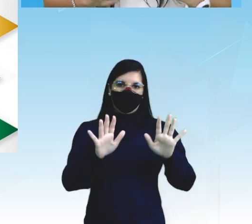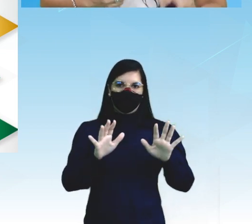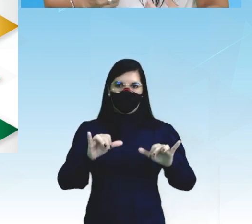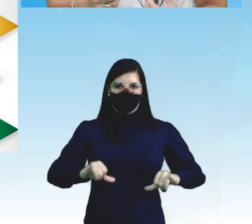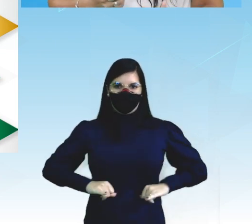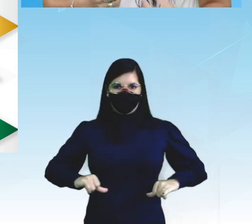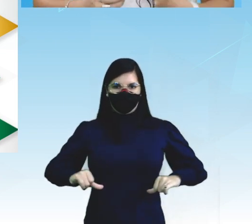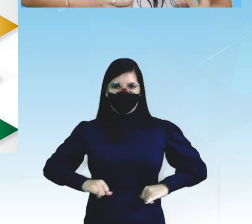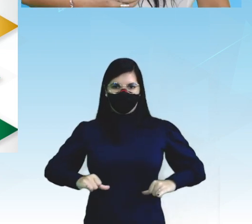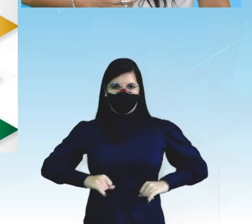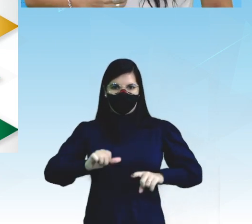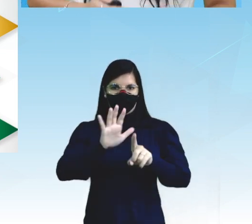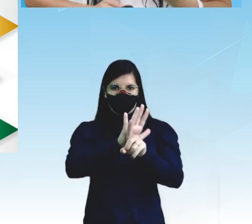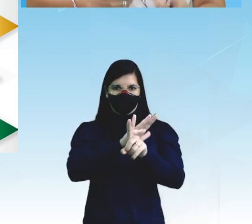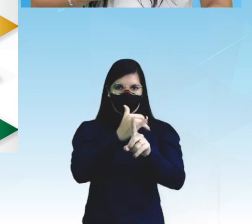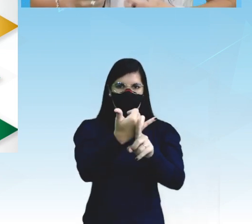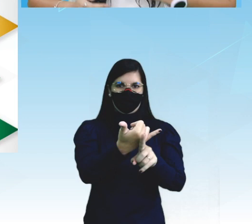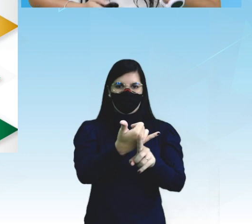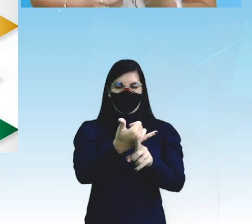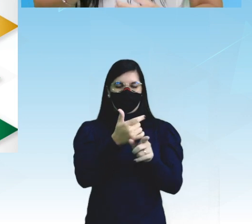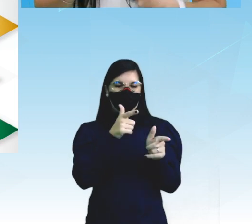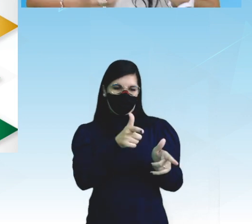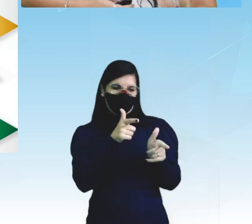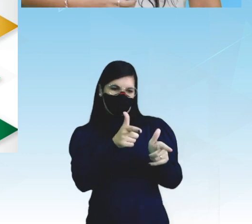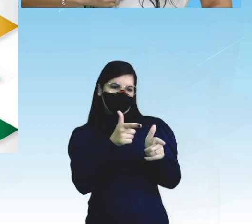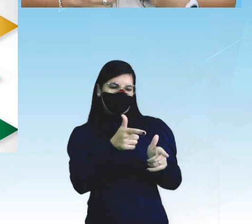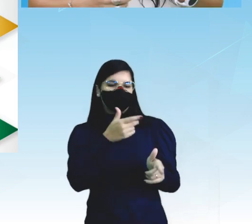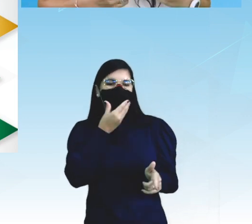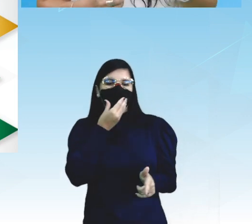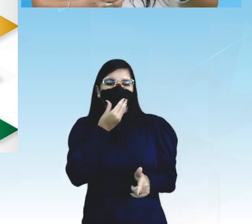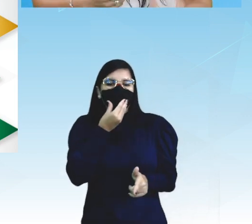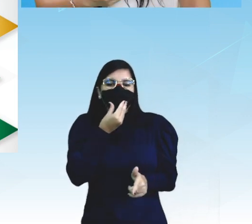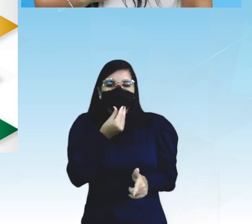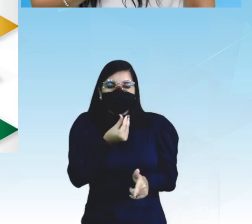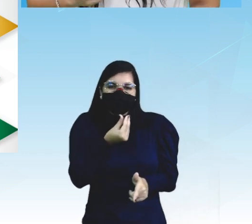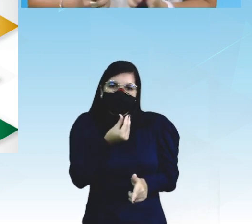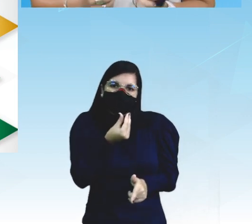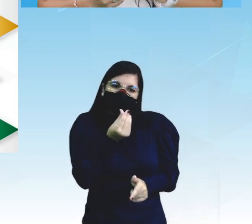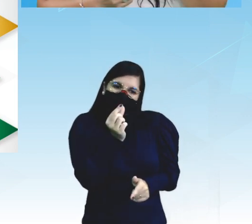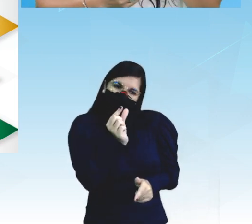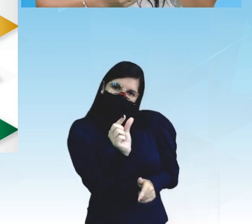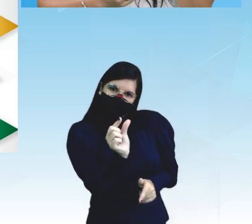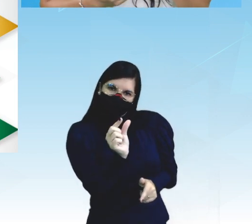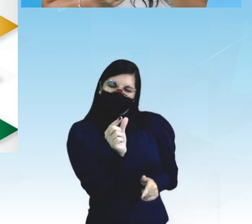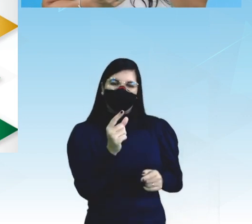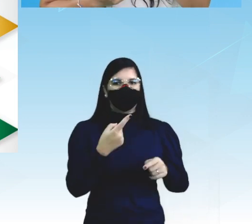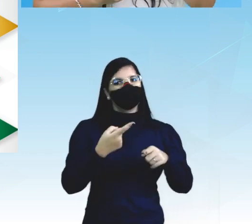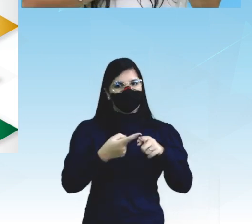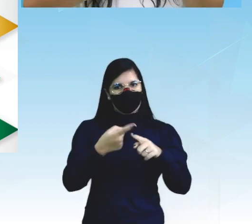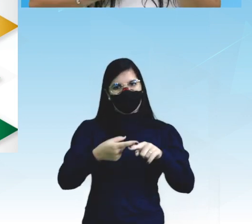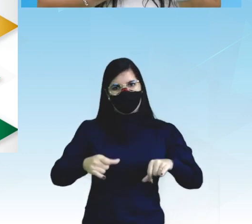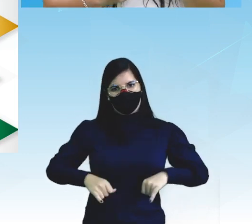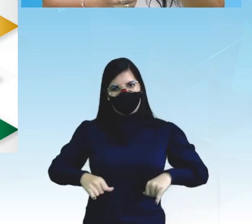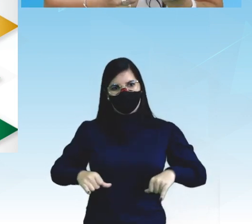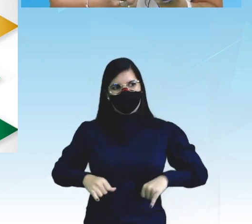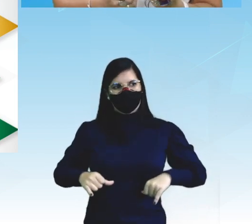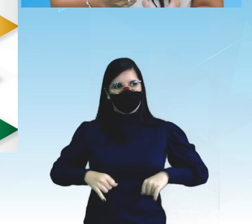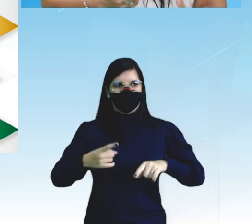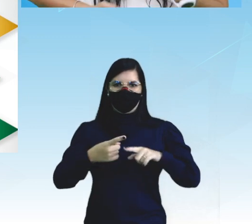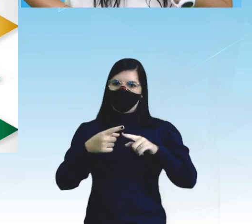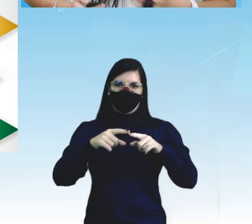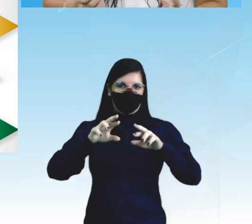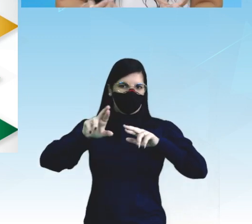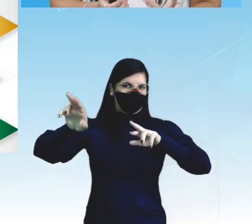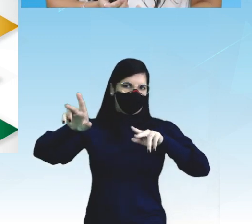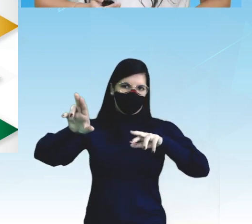sofrendo bullying no colégio, que as pessoas ficavam chamando ele de queixinho, apelidavam ele de queixinho, porque ele tinha um queixo menor do que o normal.